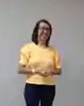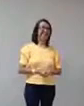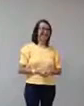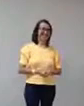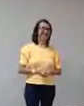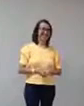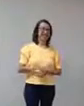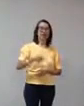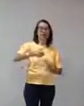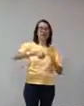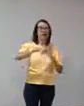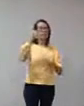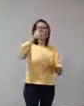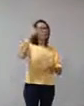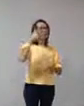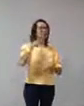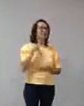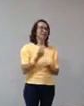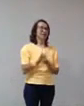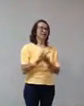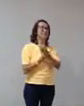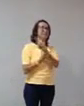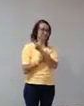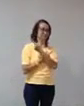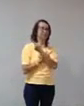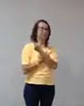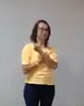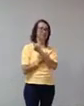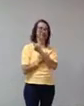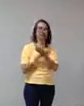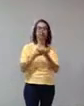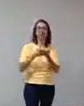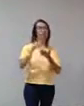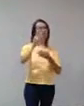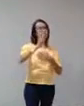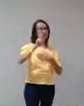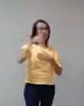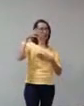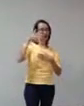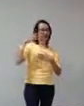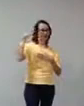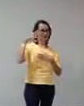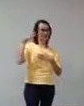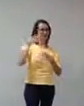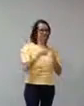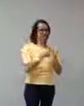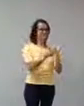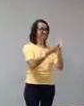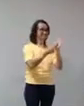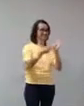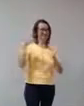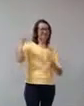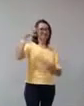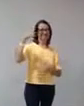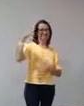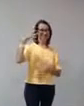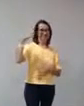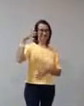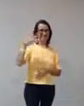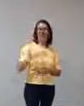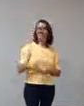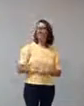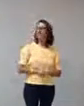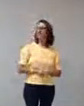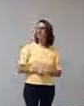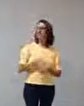que eu adquiri, na verdade, que eu comecei a usar nas minhas palestras. E que...